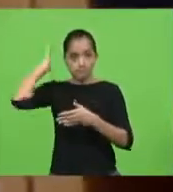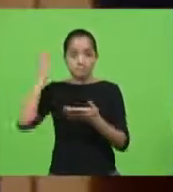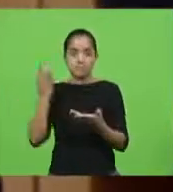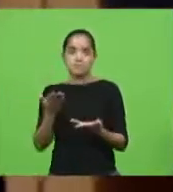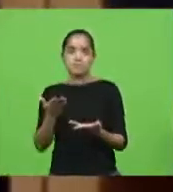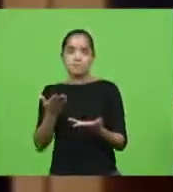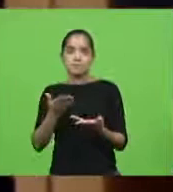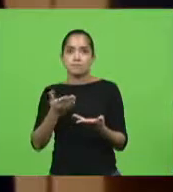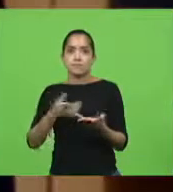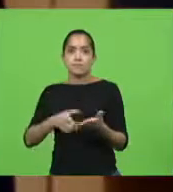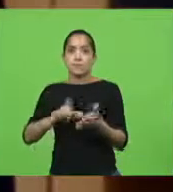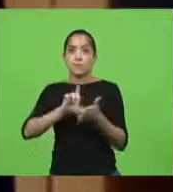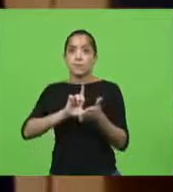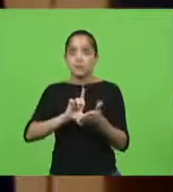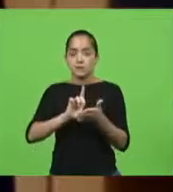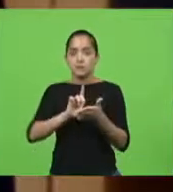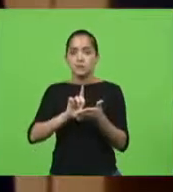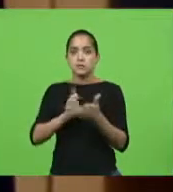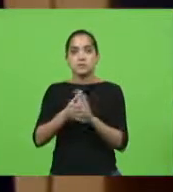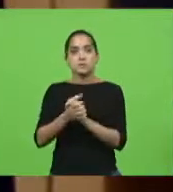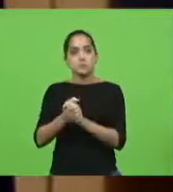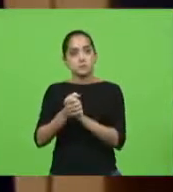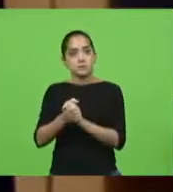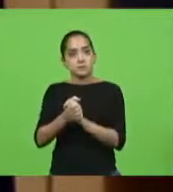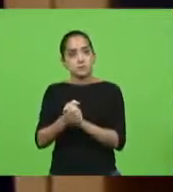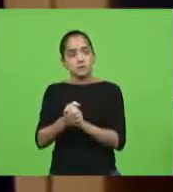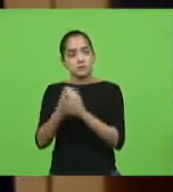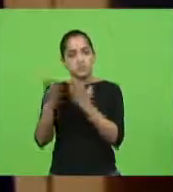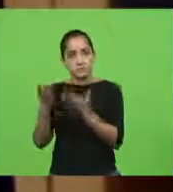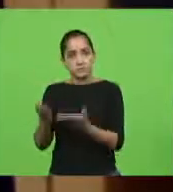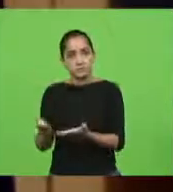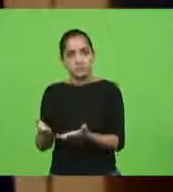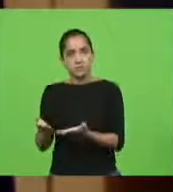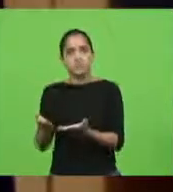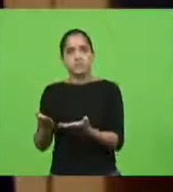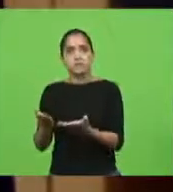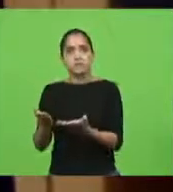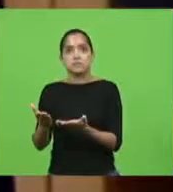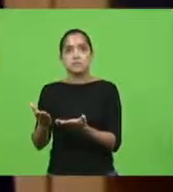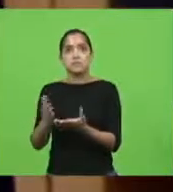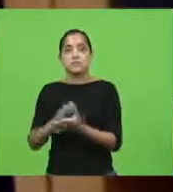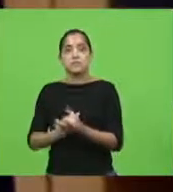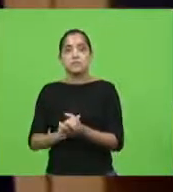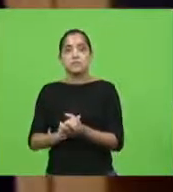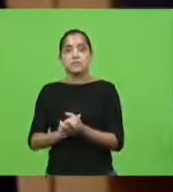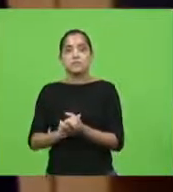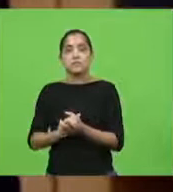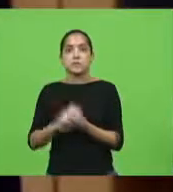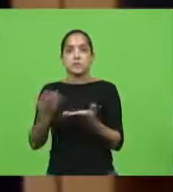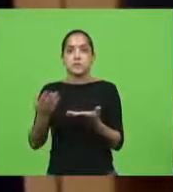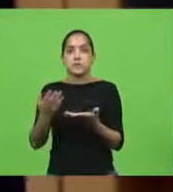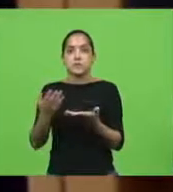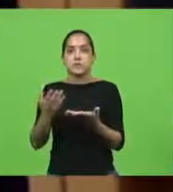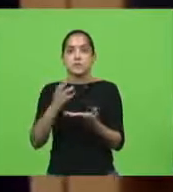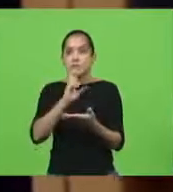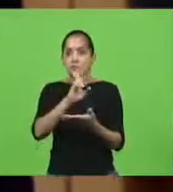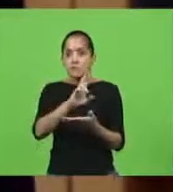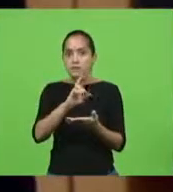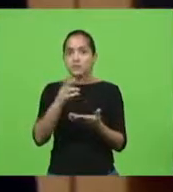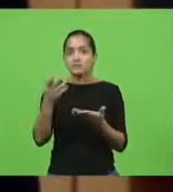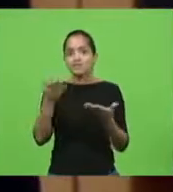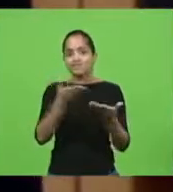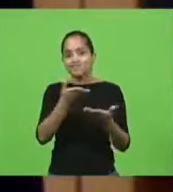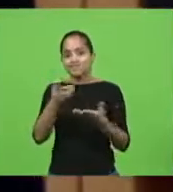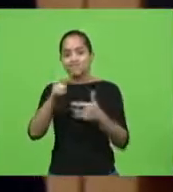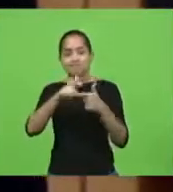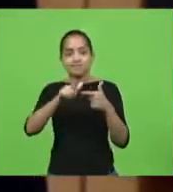quero estender as minhas congratulações finalmente pela resolução desse problema tão